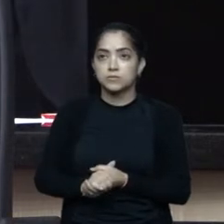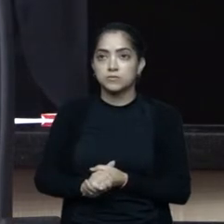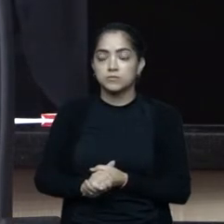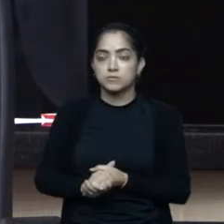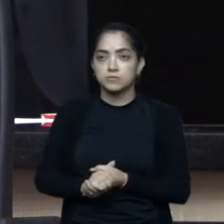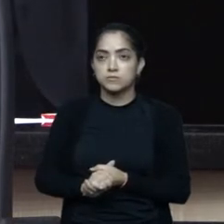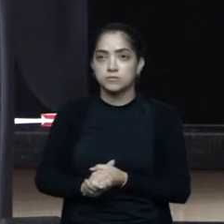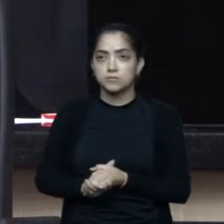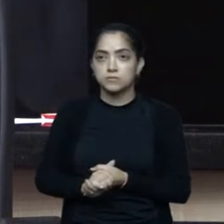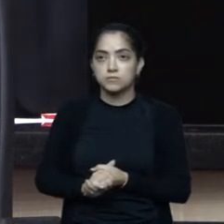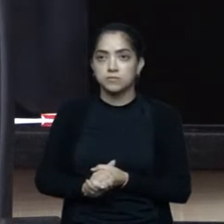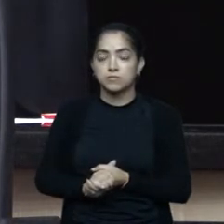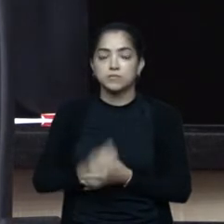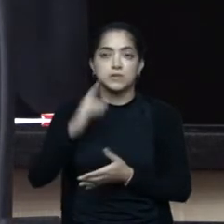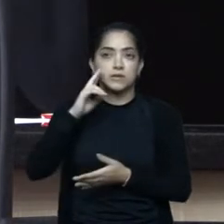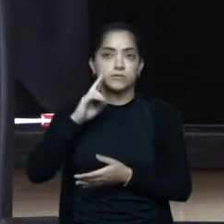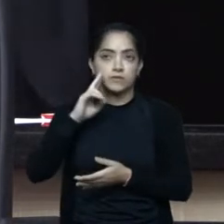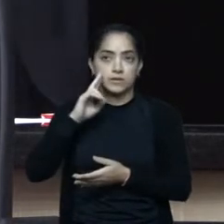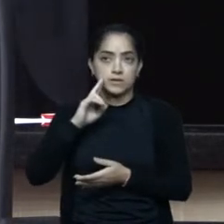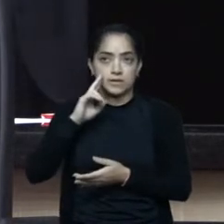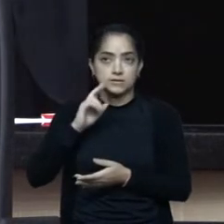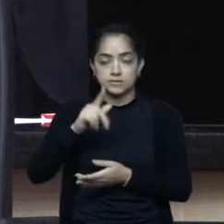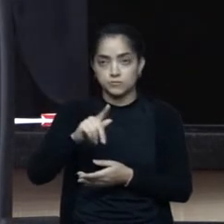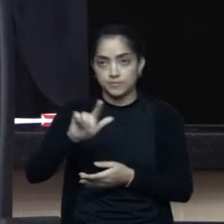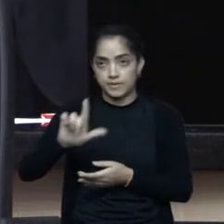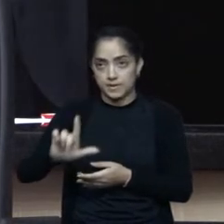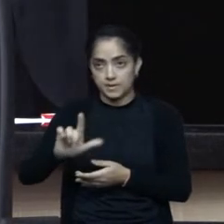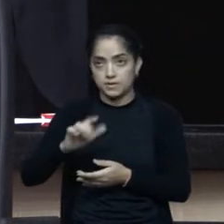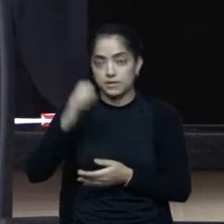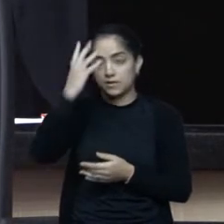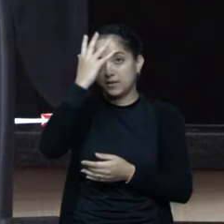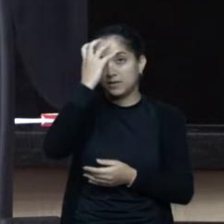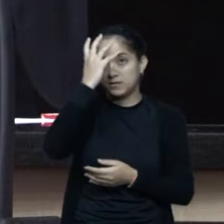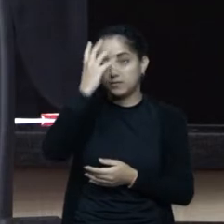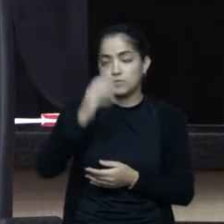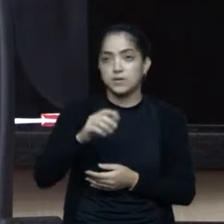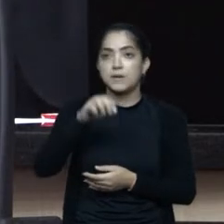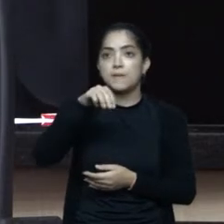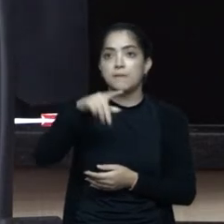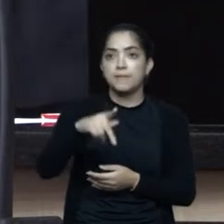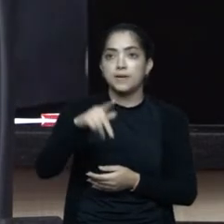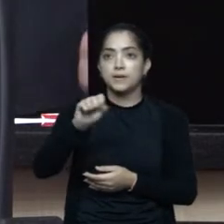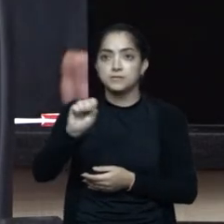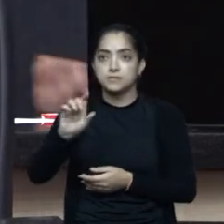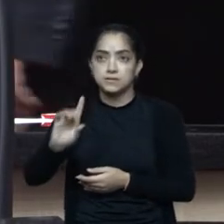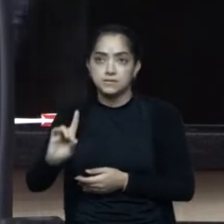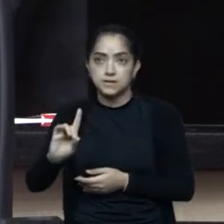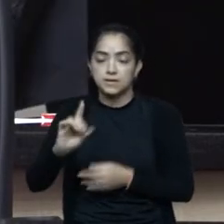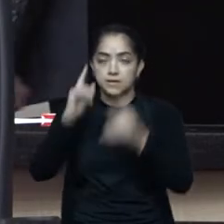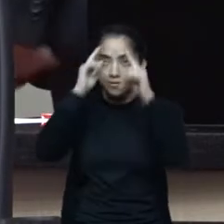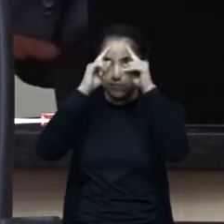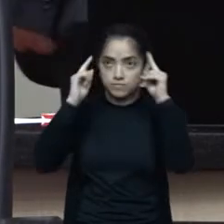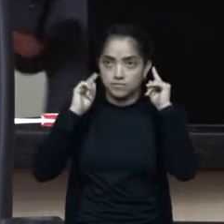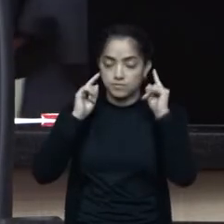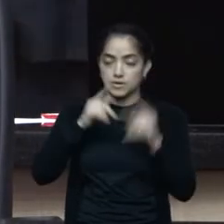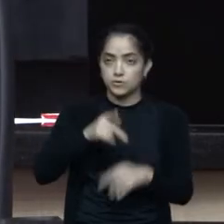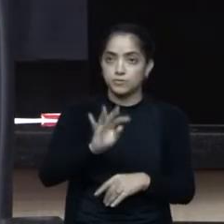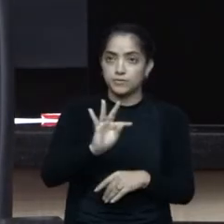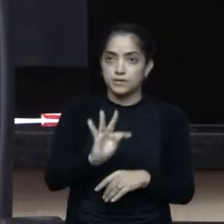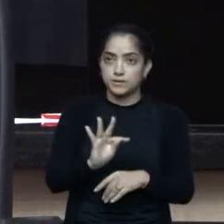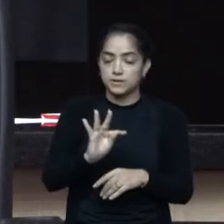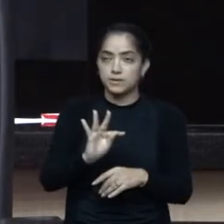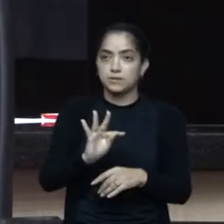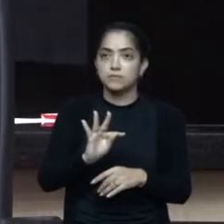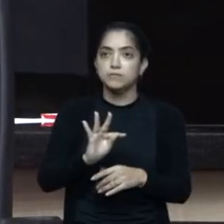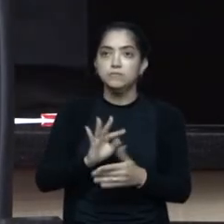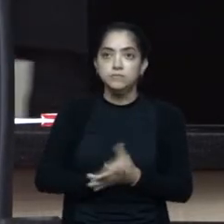deputados Ivan Nats, PL, Ismael dos Santos, PSD, Neudi Sareta, PT, e